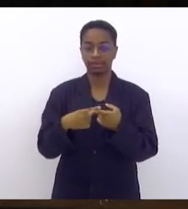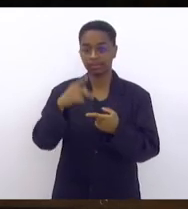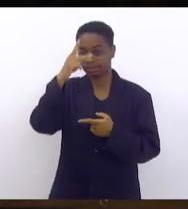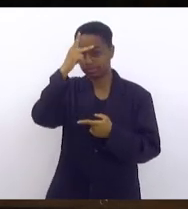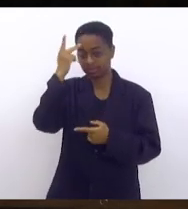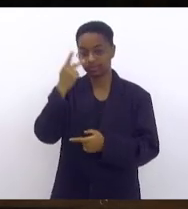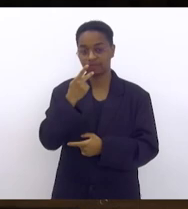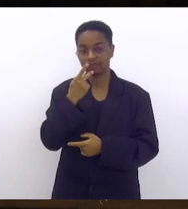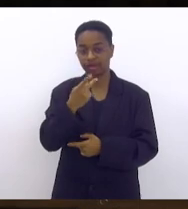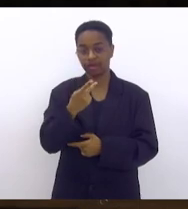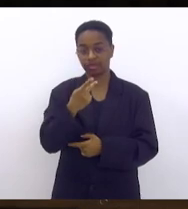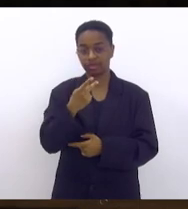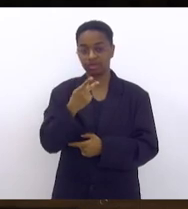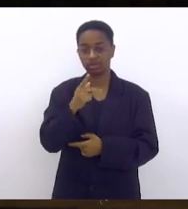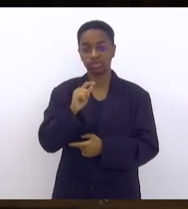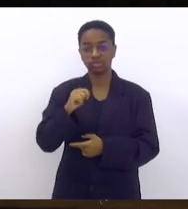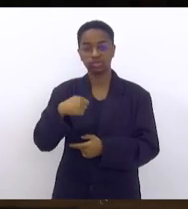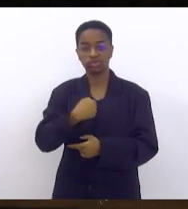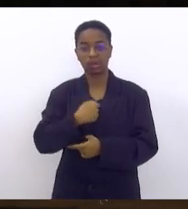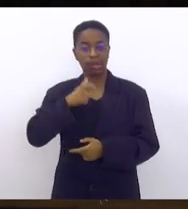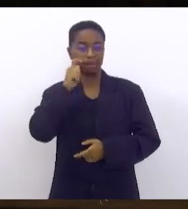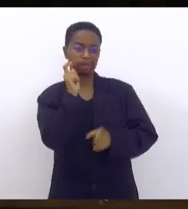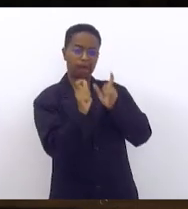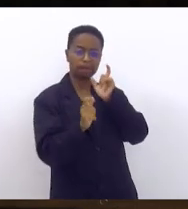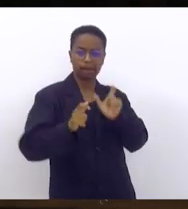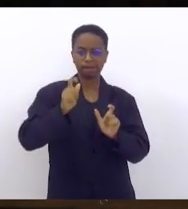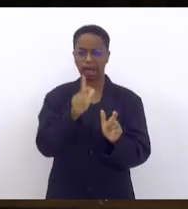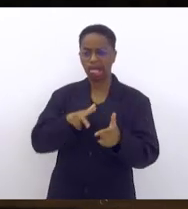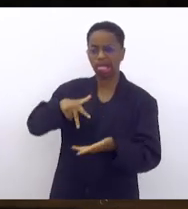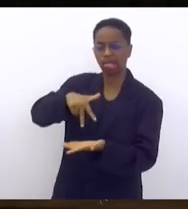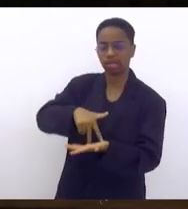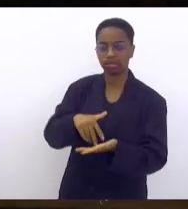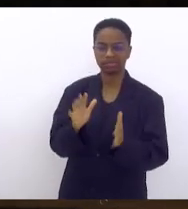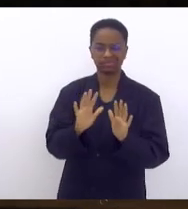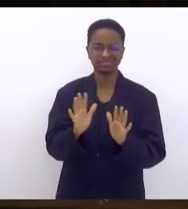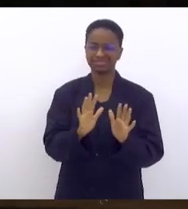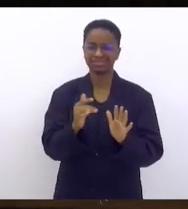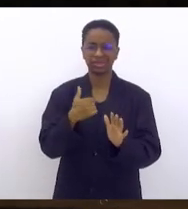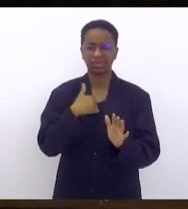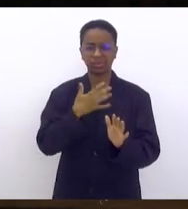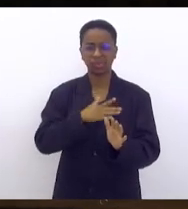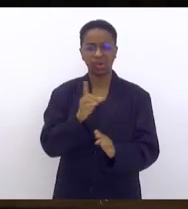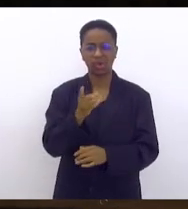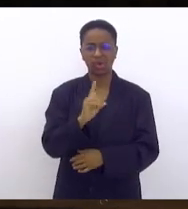sou sou lacradora, essas coisas assim. Eu odeio